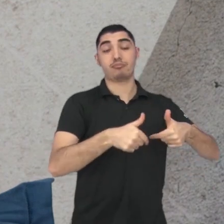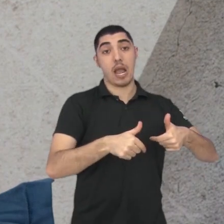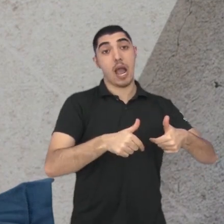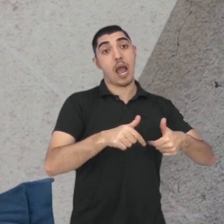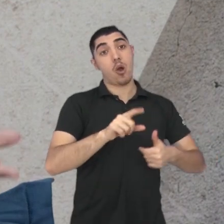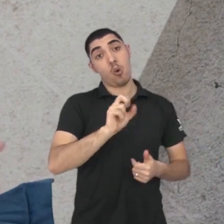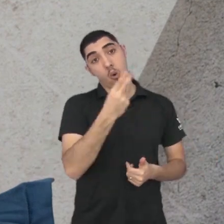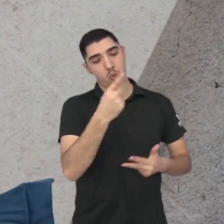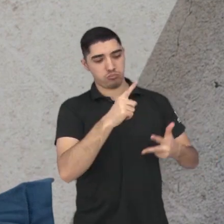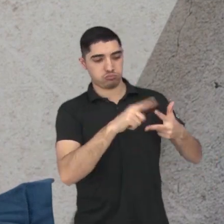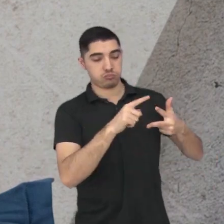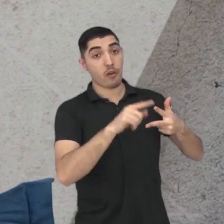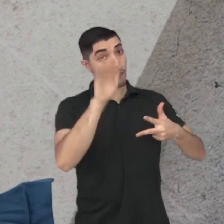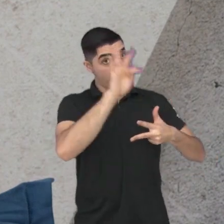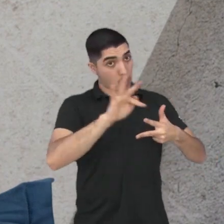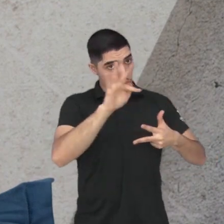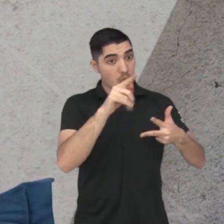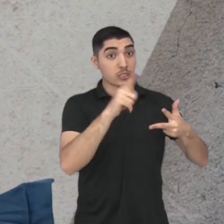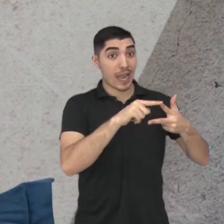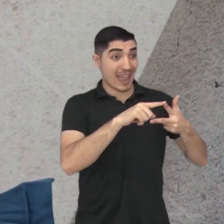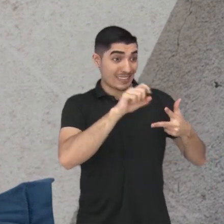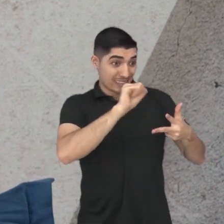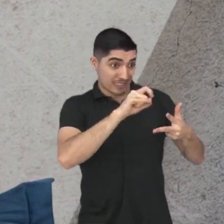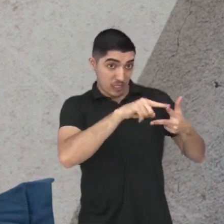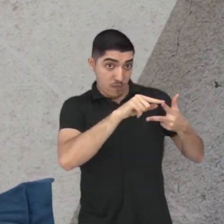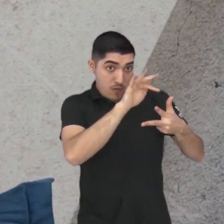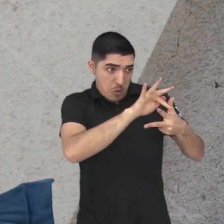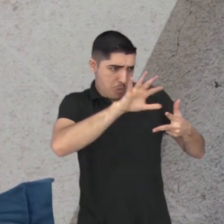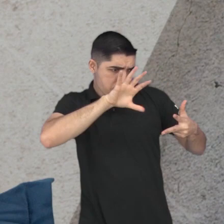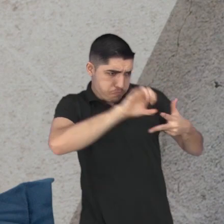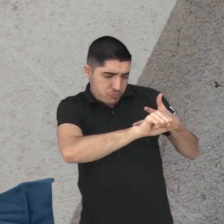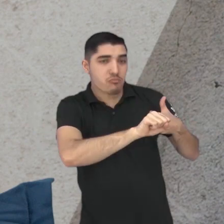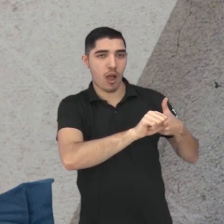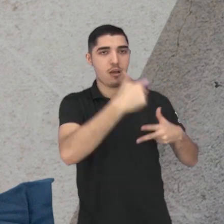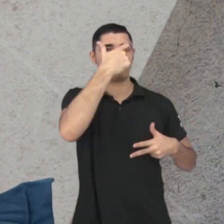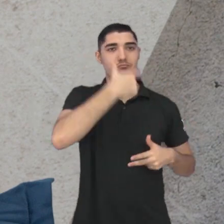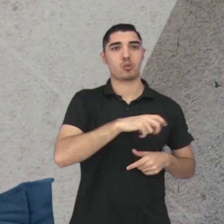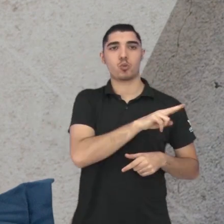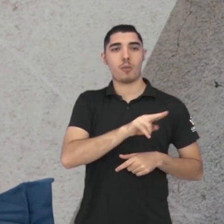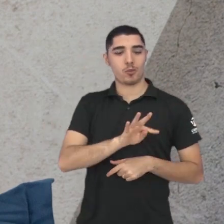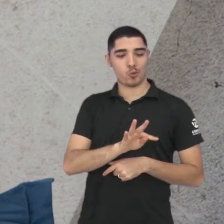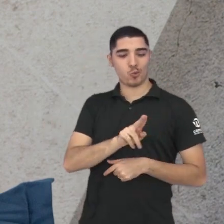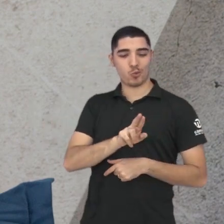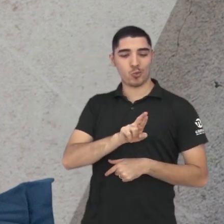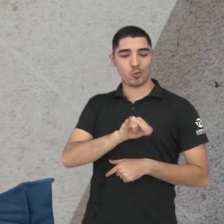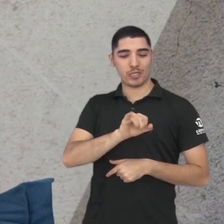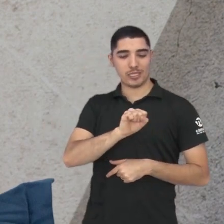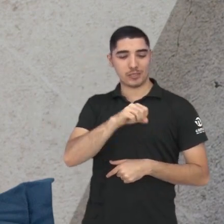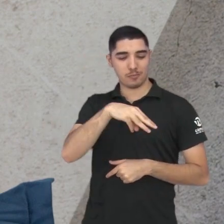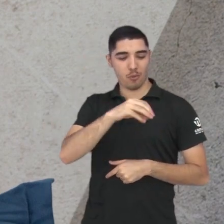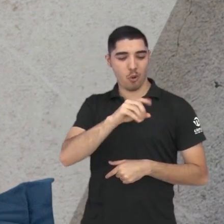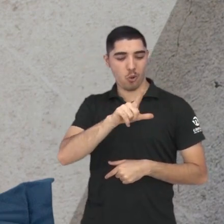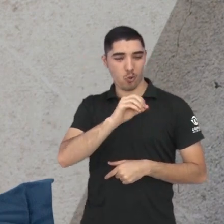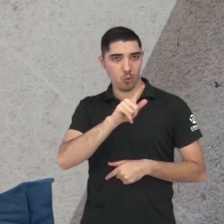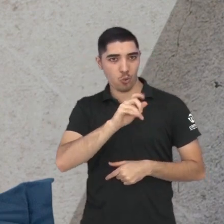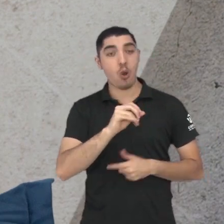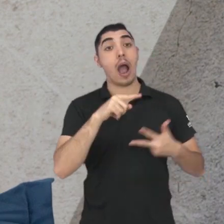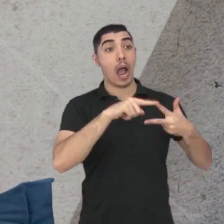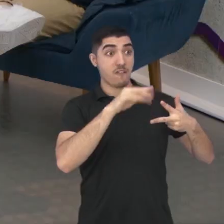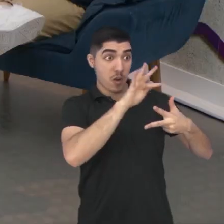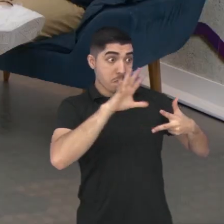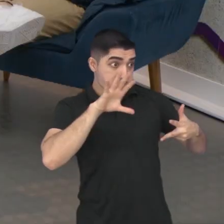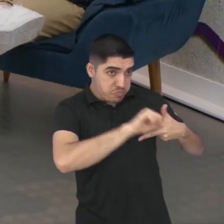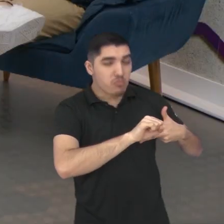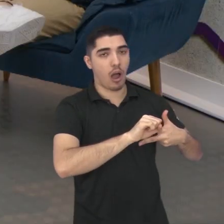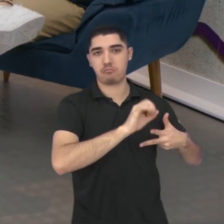tem realmente os cursos, né, de formação superior, que é onde realmente a gente se torna turismólogo, e aí sim a gente está pronto para exercer a profissão.